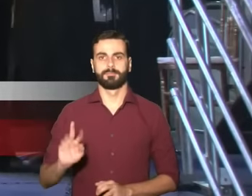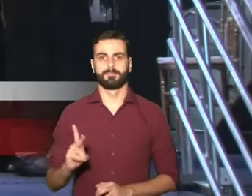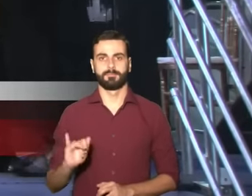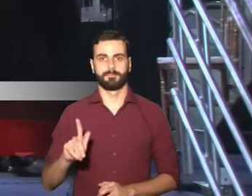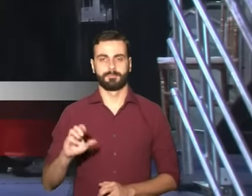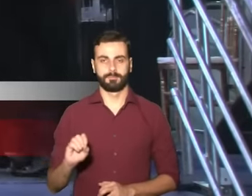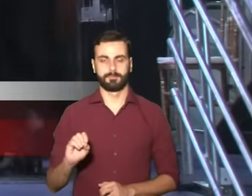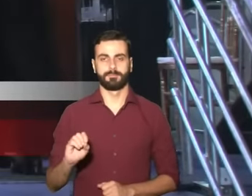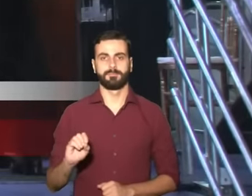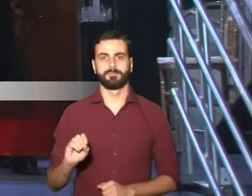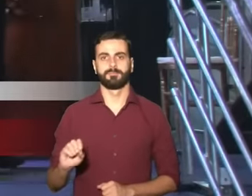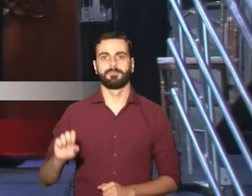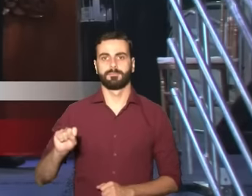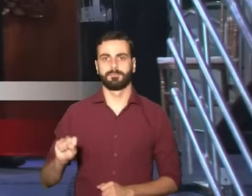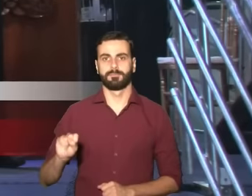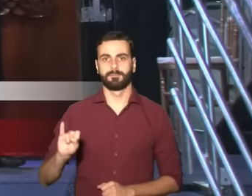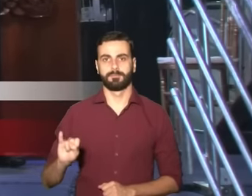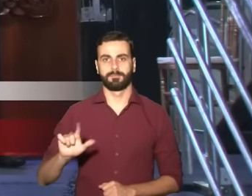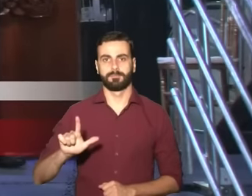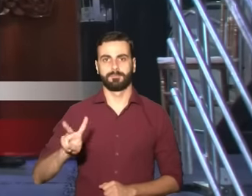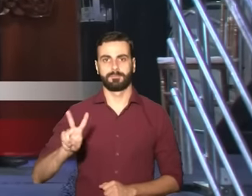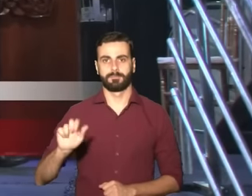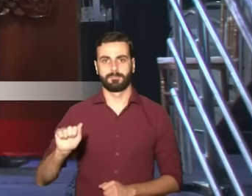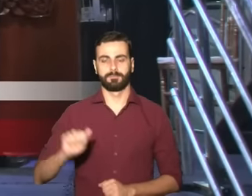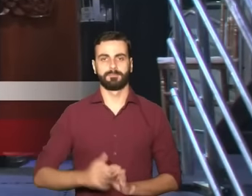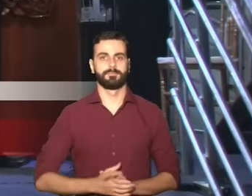Tiago Rodrigues da Silva.